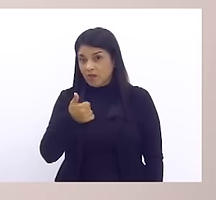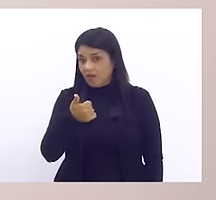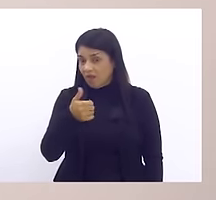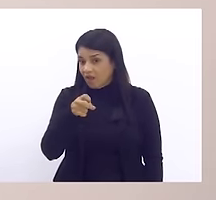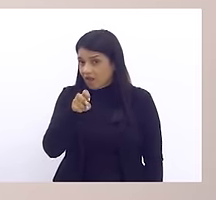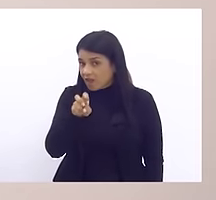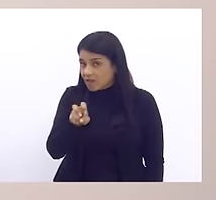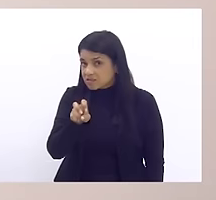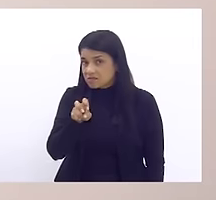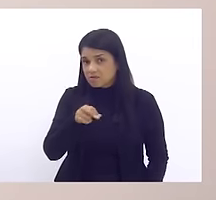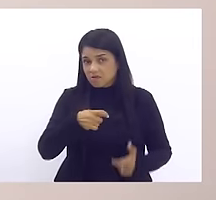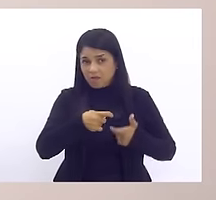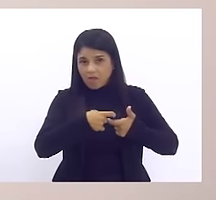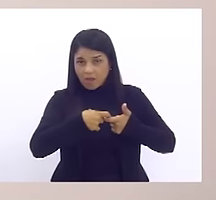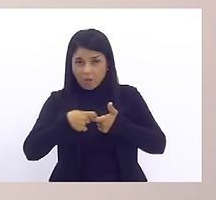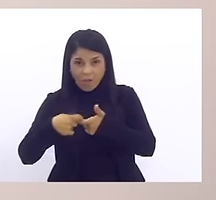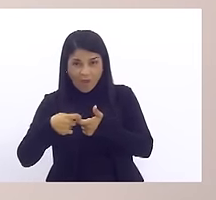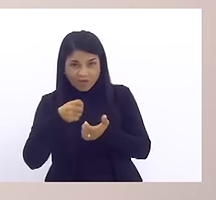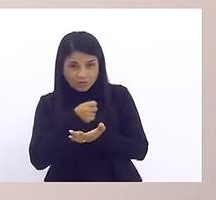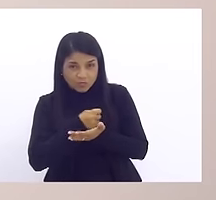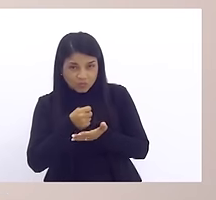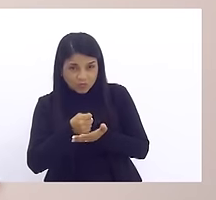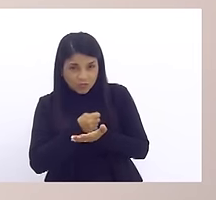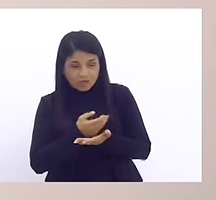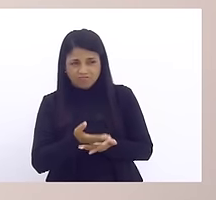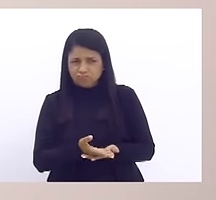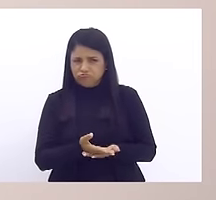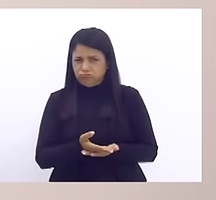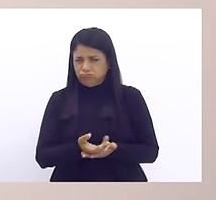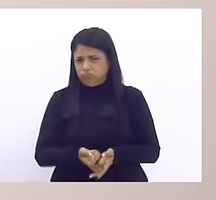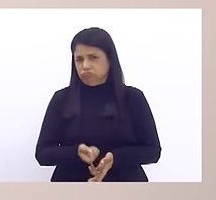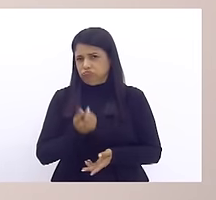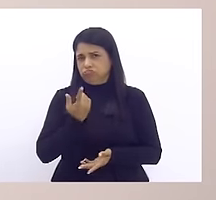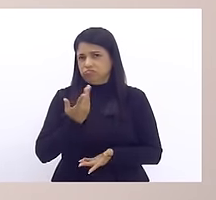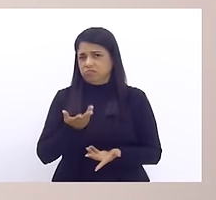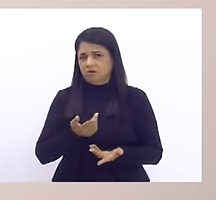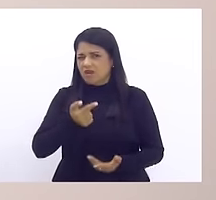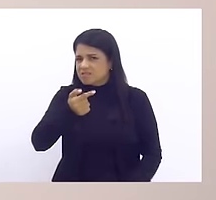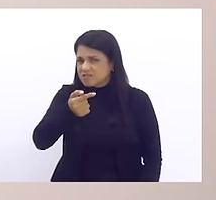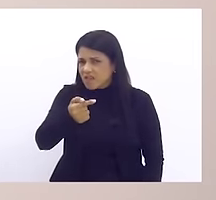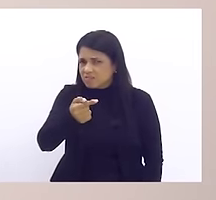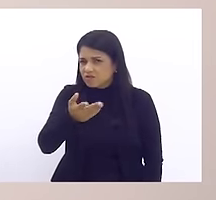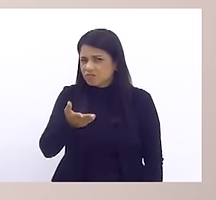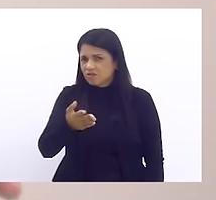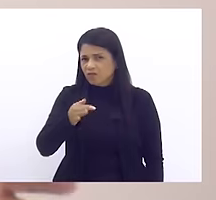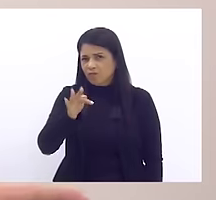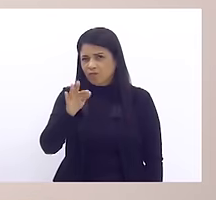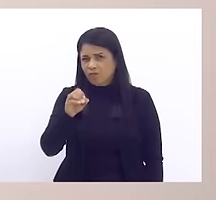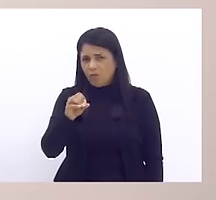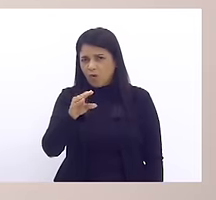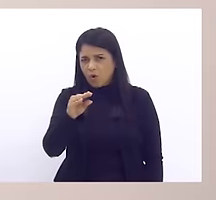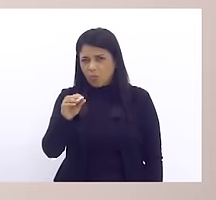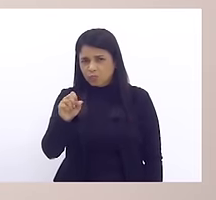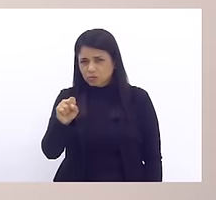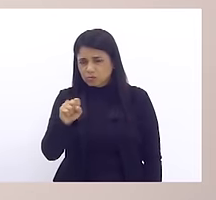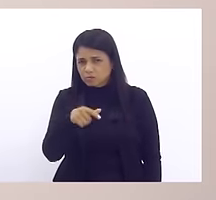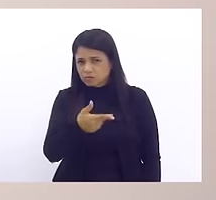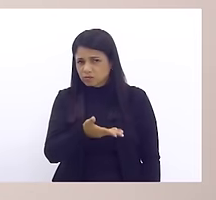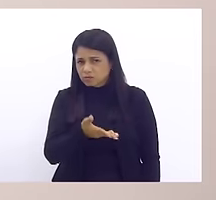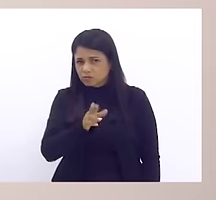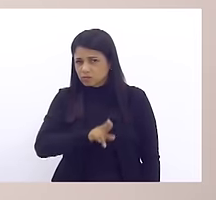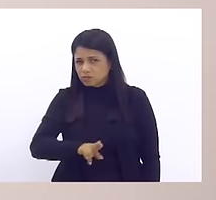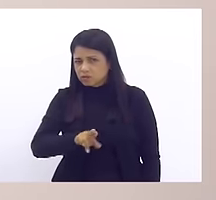que é o contrato aí você vê que a Fox terceiriza mais sete reboques